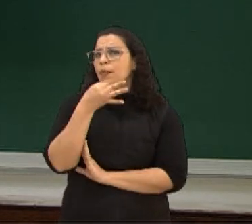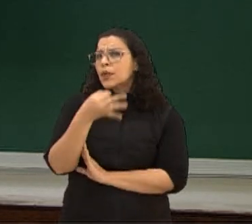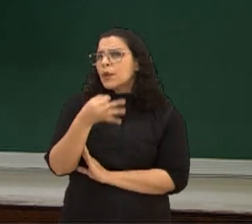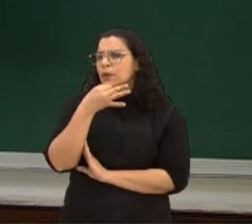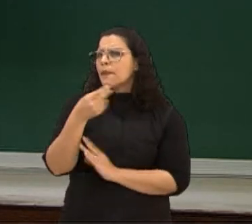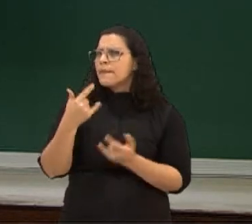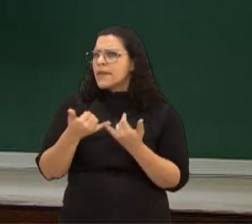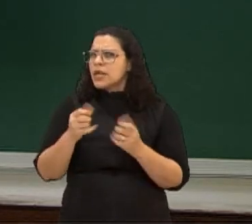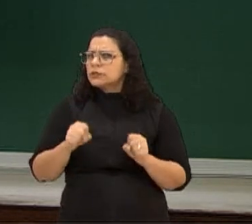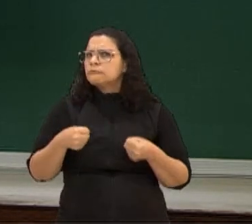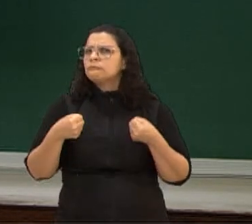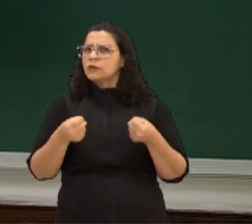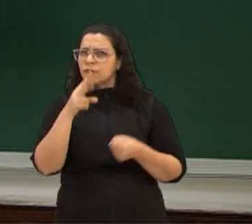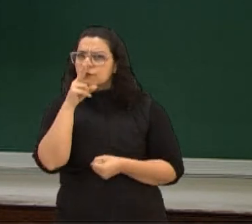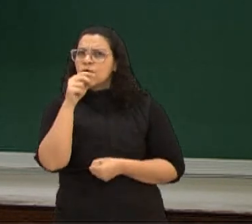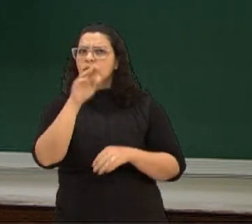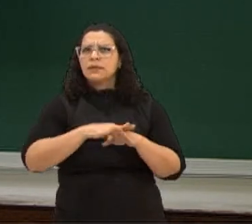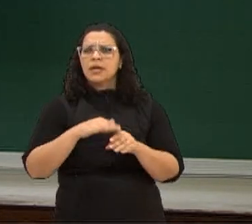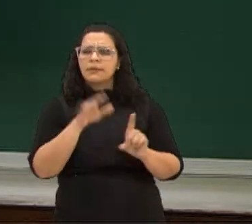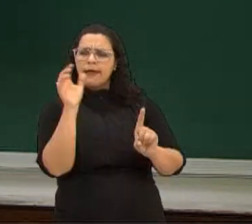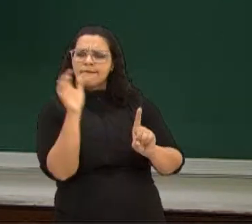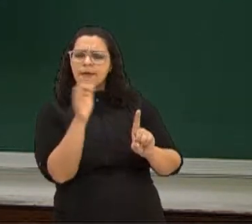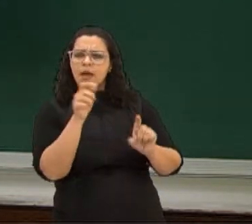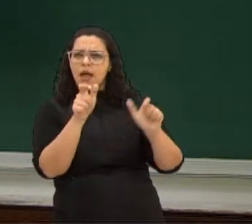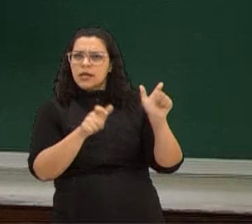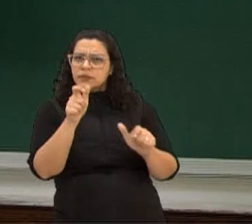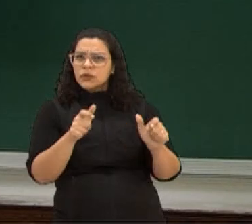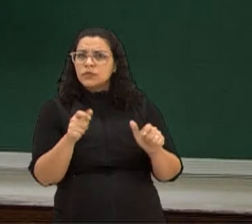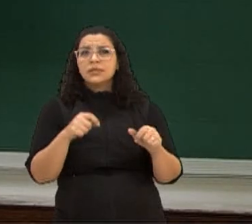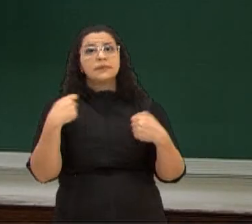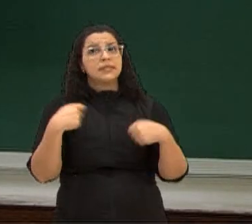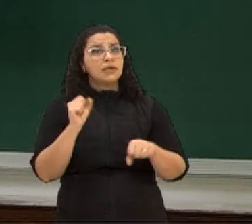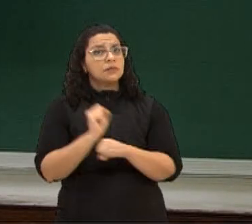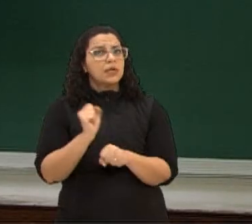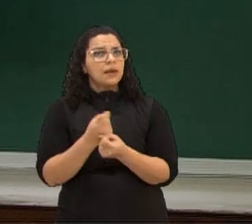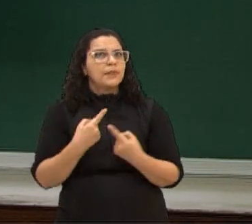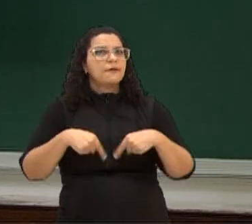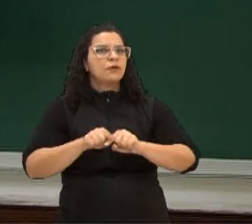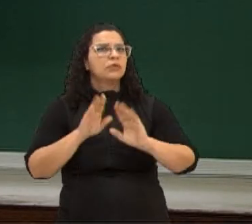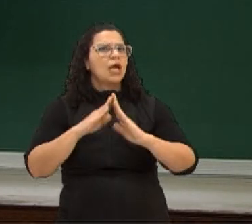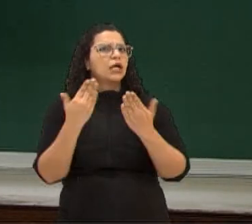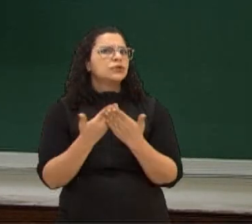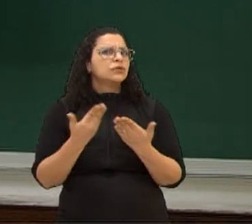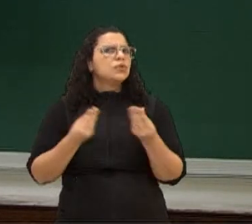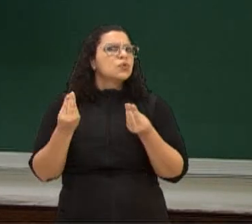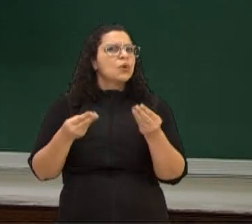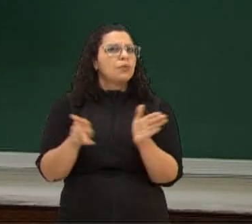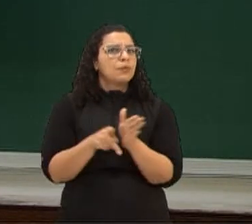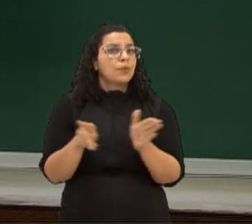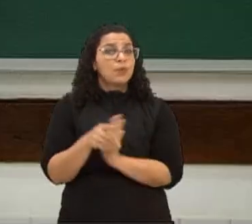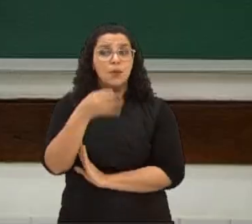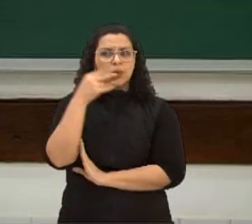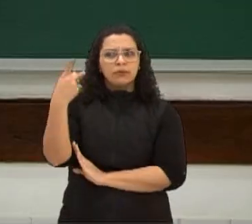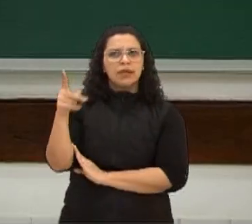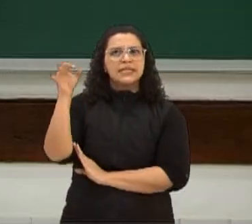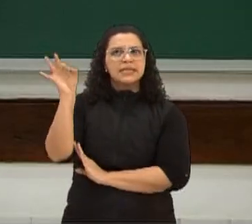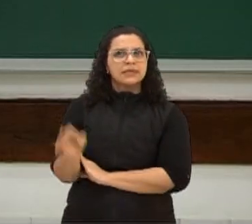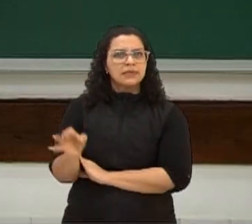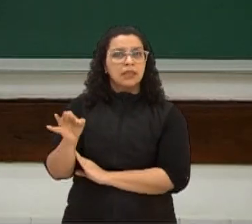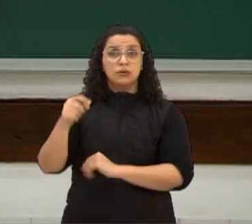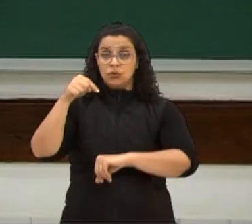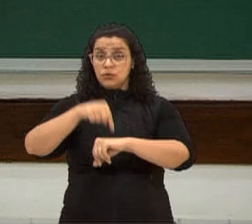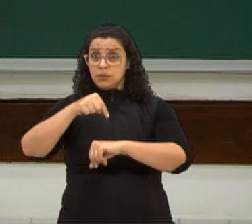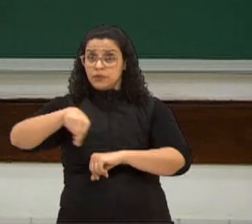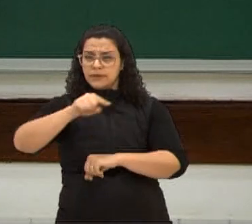fosse com um poder maior, para convencer as pessoas que os argumentos dela estão certos. Vou